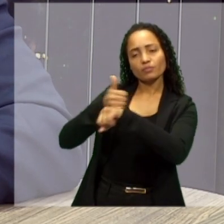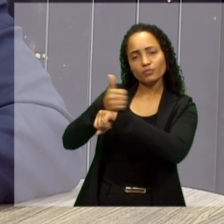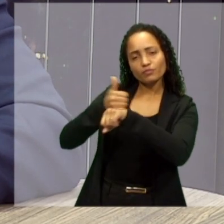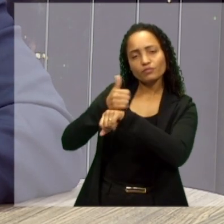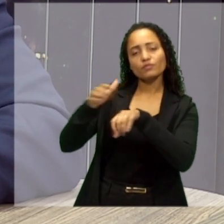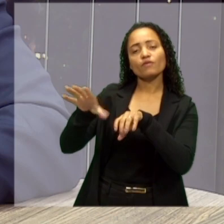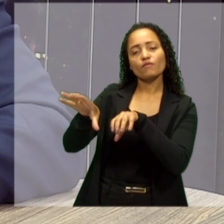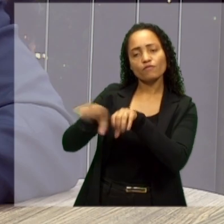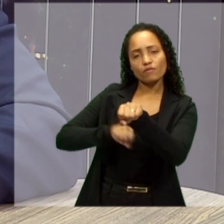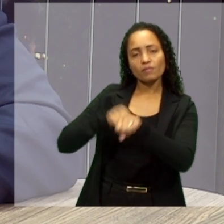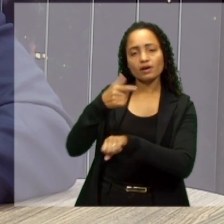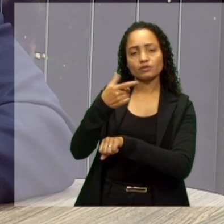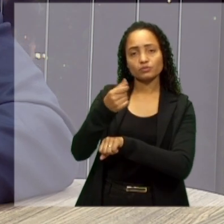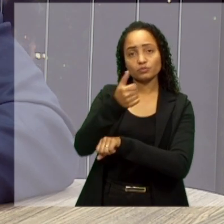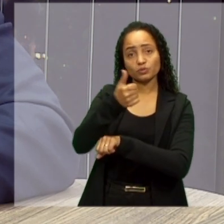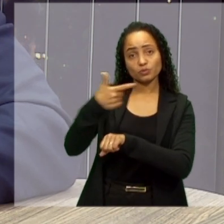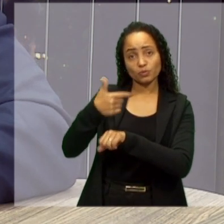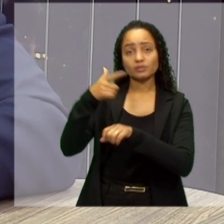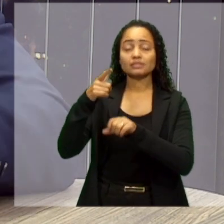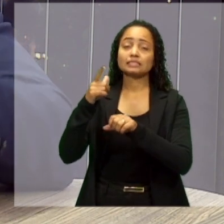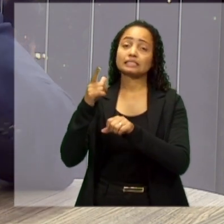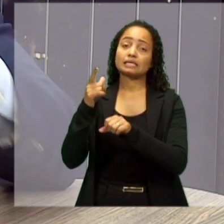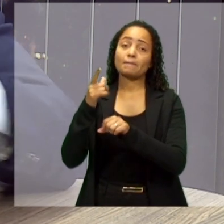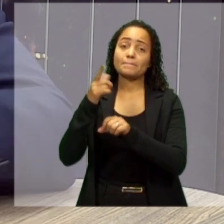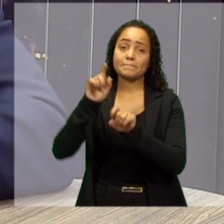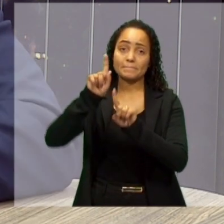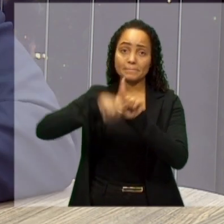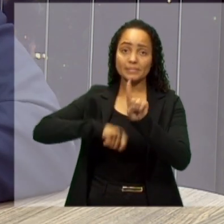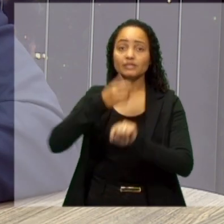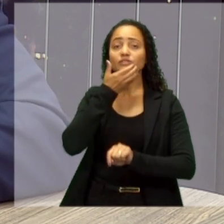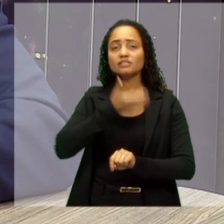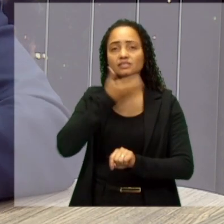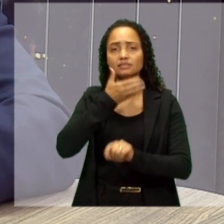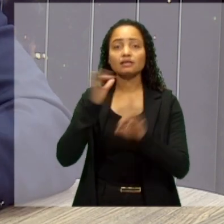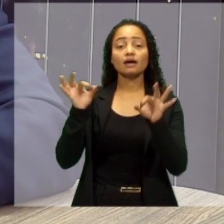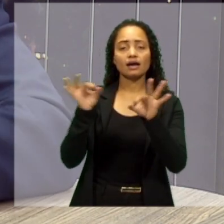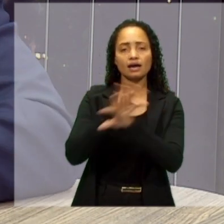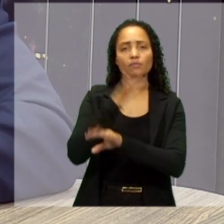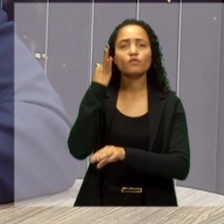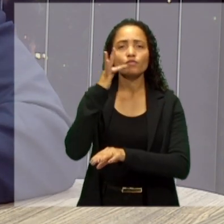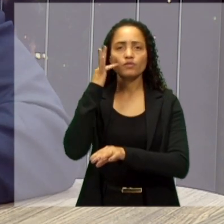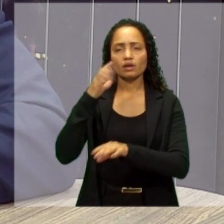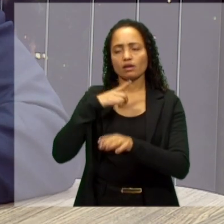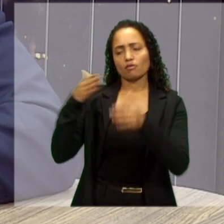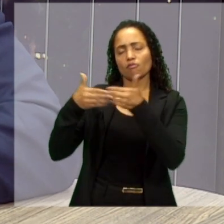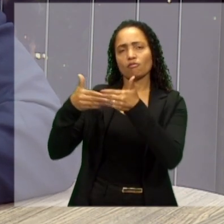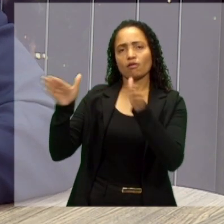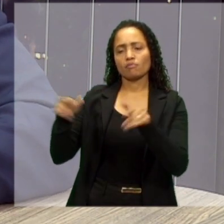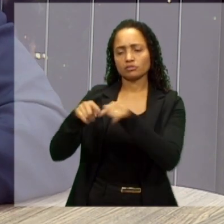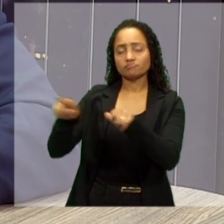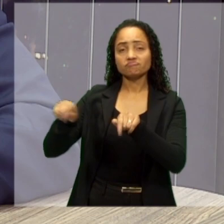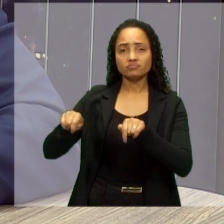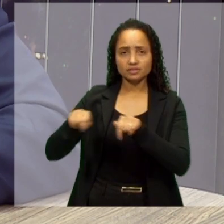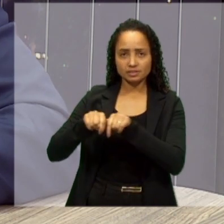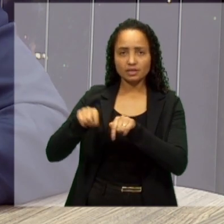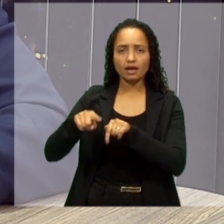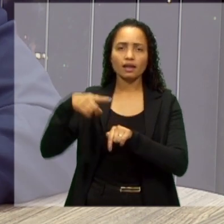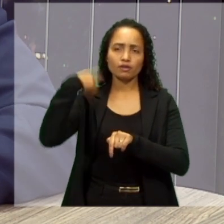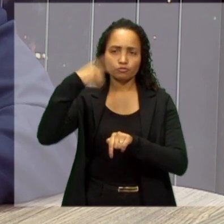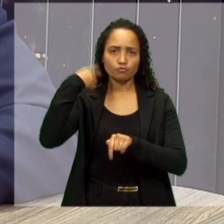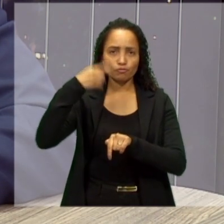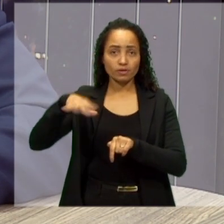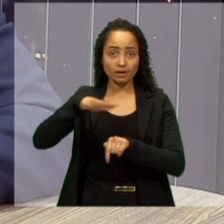em 2012, dezembro de 2012. Na época, já saindo da faculdade, eu abri um escritório de advocacia. E, na época,